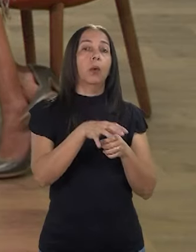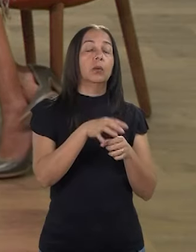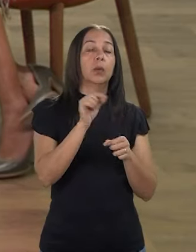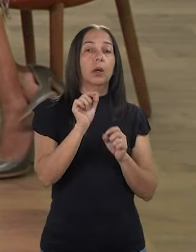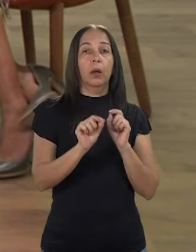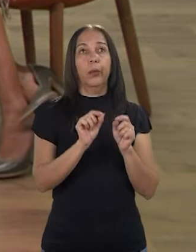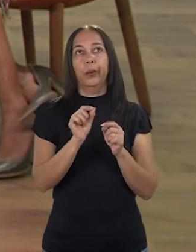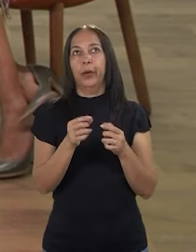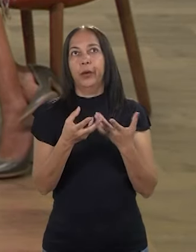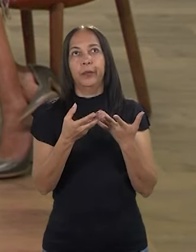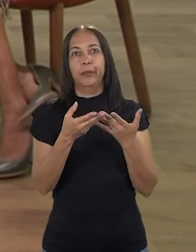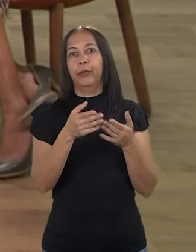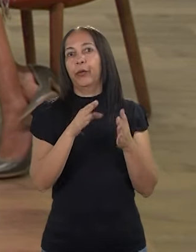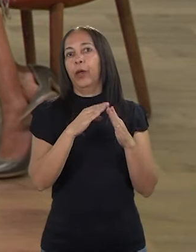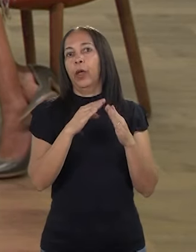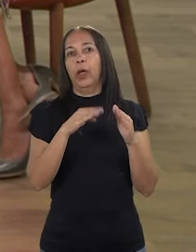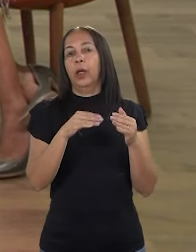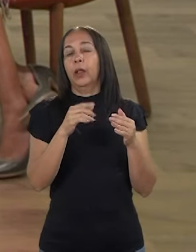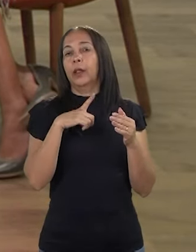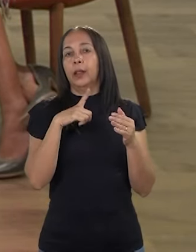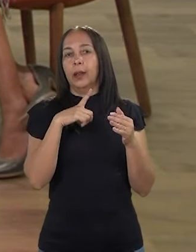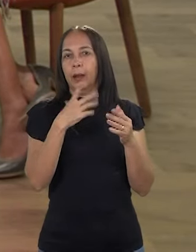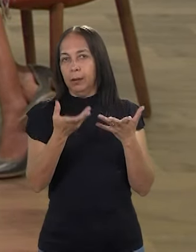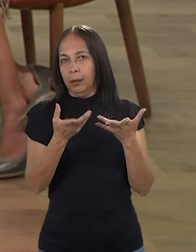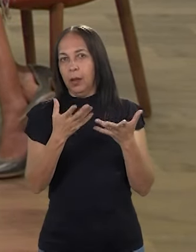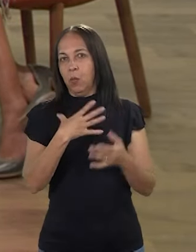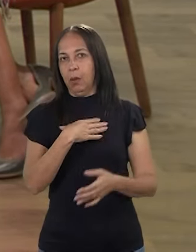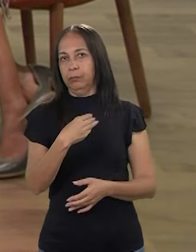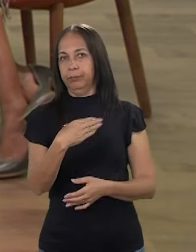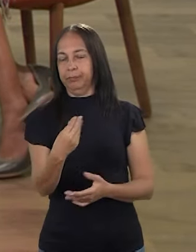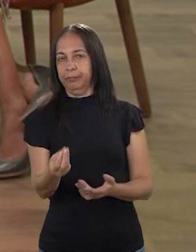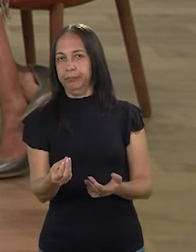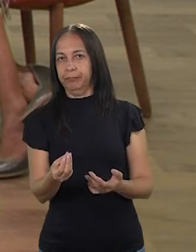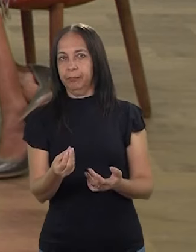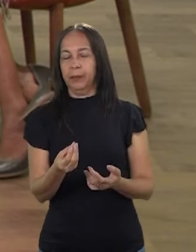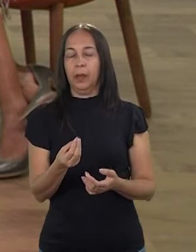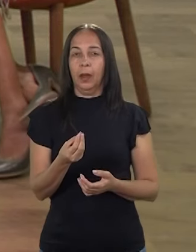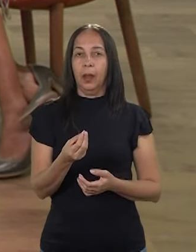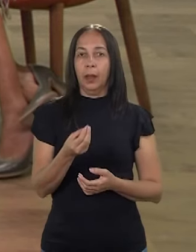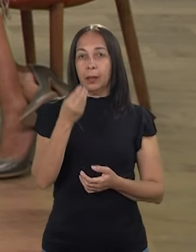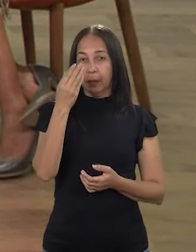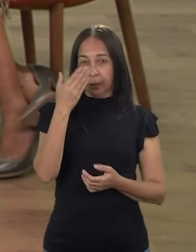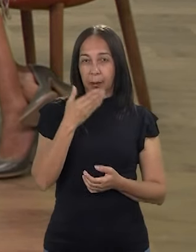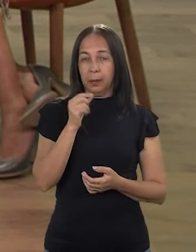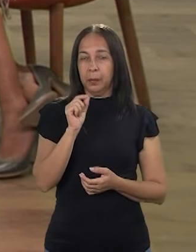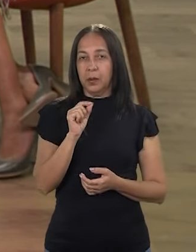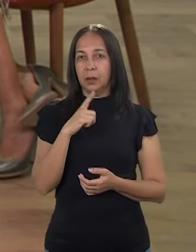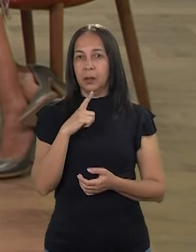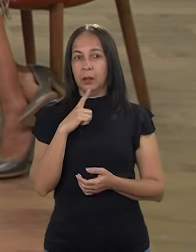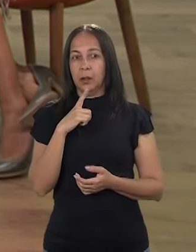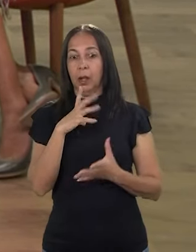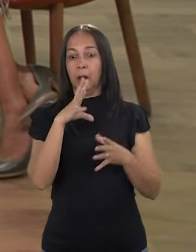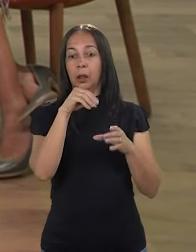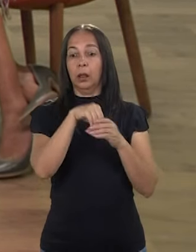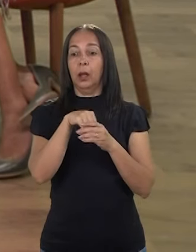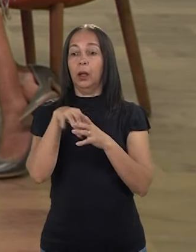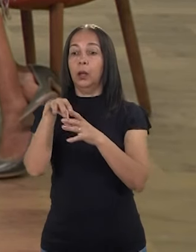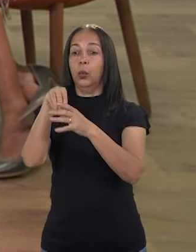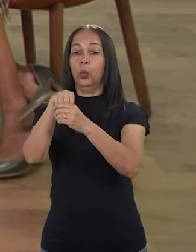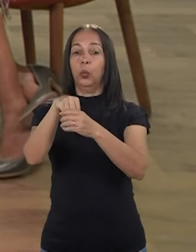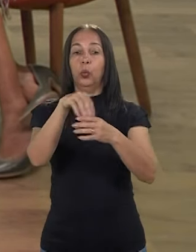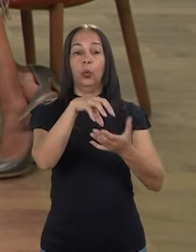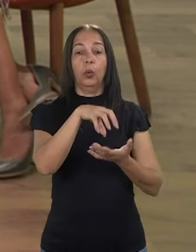colonialidade que é o que restou vamos dizer assim o que é o que ficou como herança eh está presente nos comportamentos nas